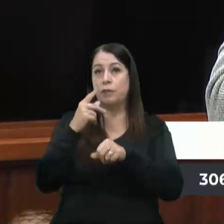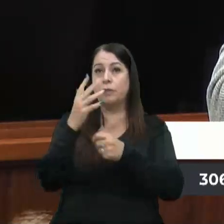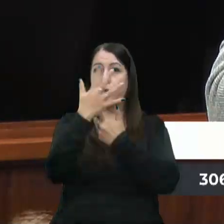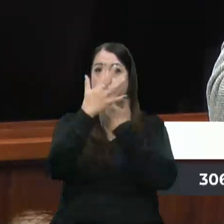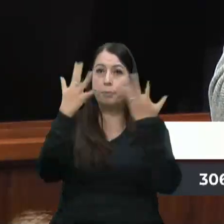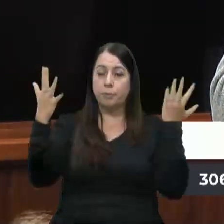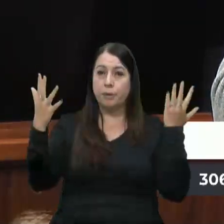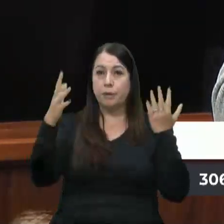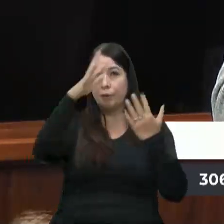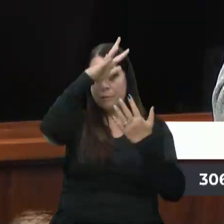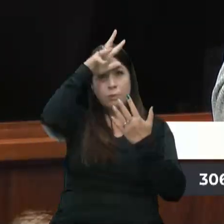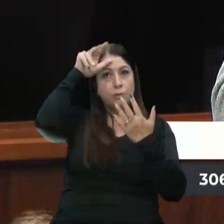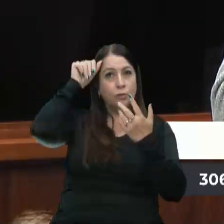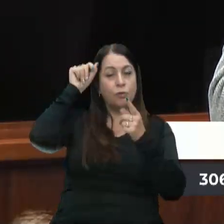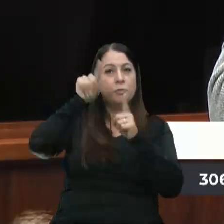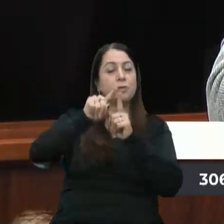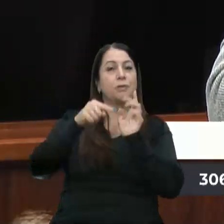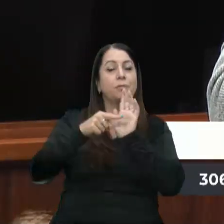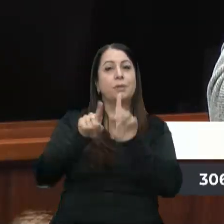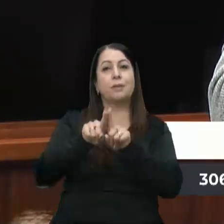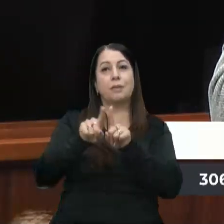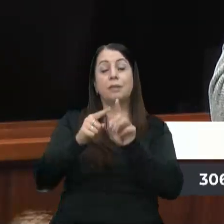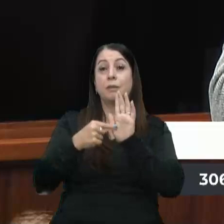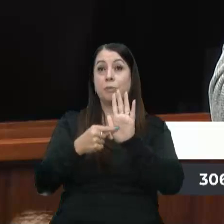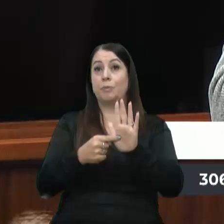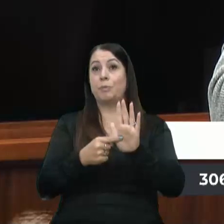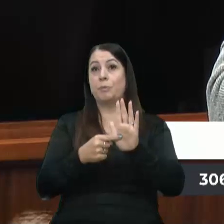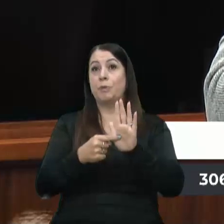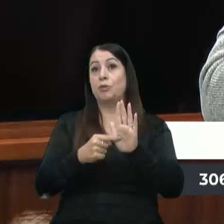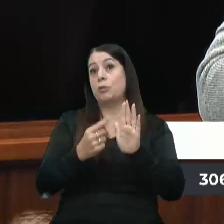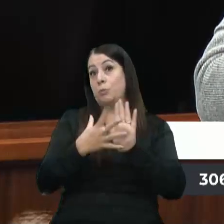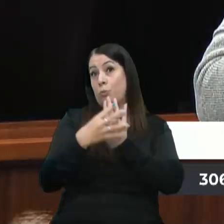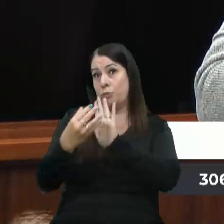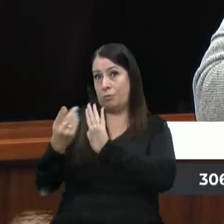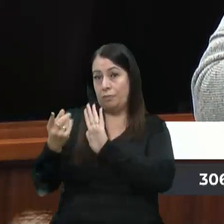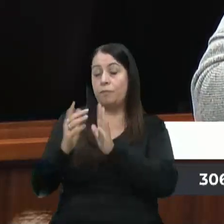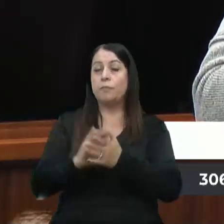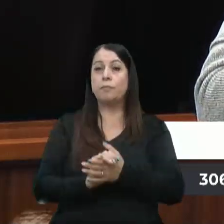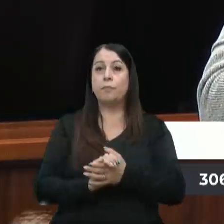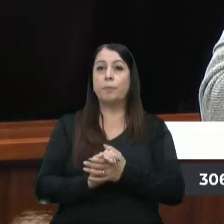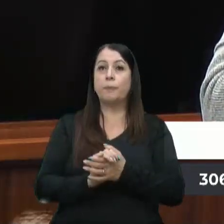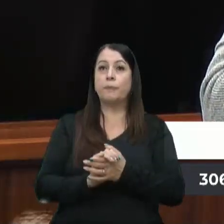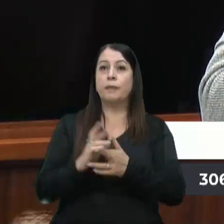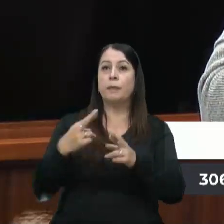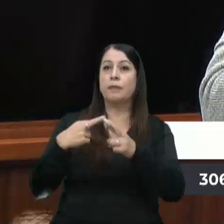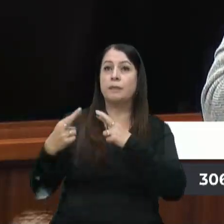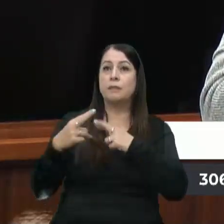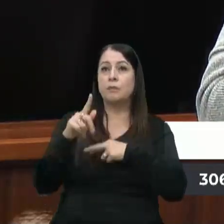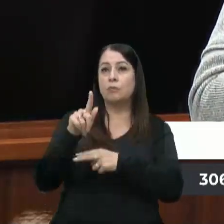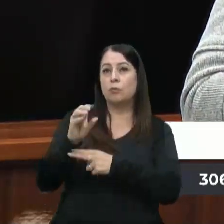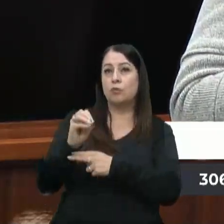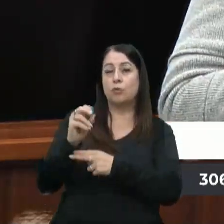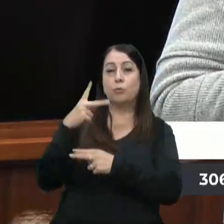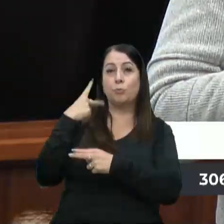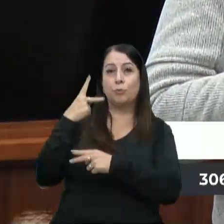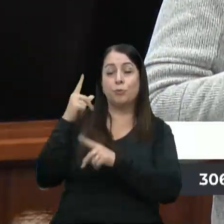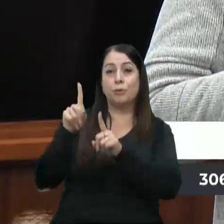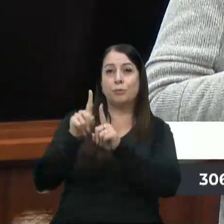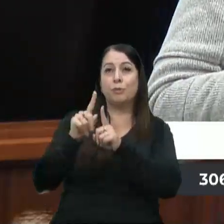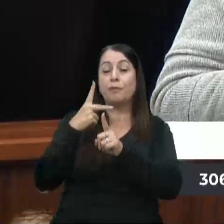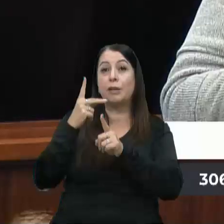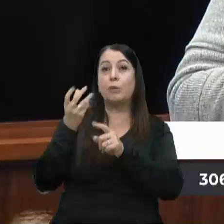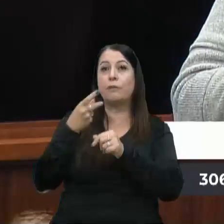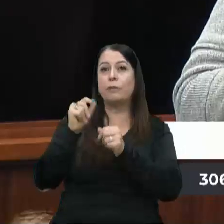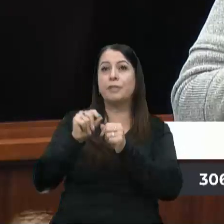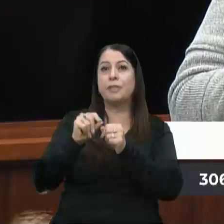ambiente na Amazônia que serve também de exemplo né nessas relações geopolíticas que falar sobre a questão que